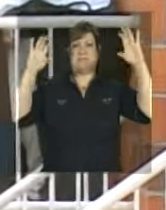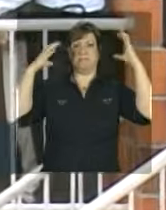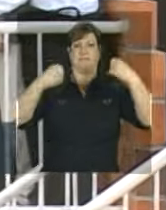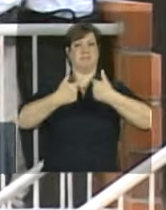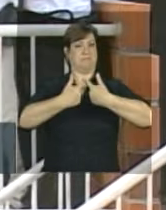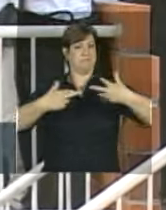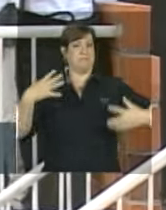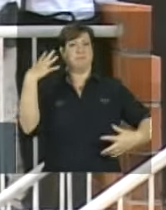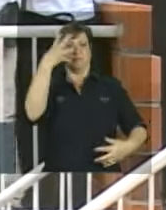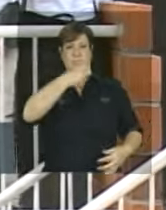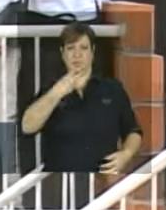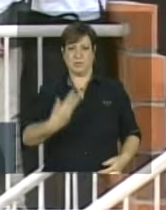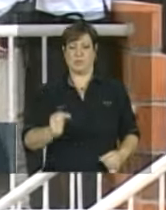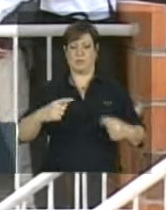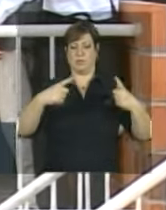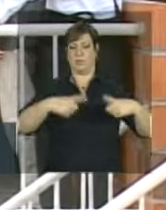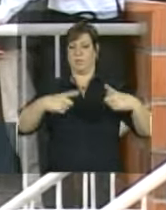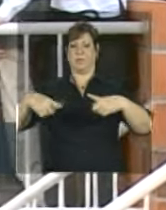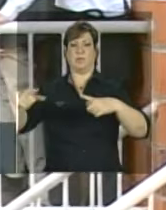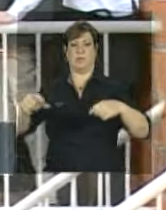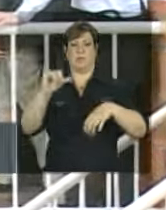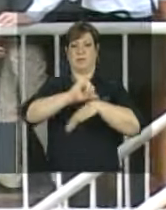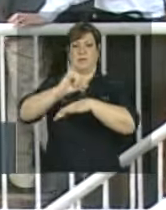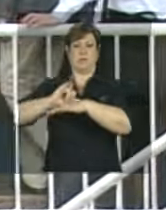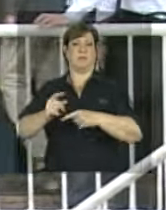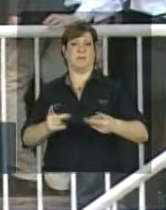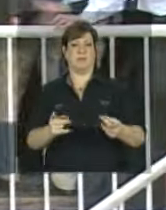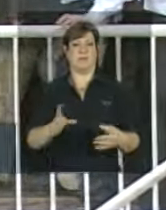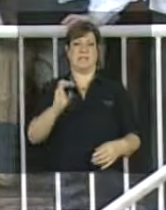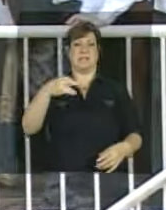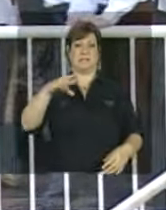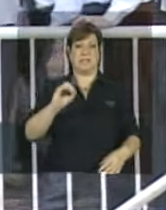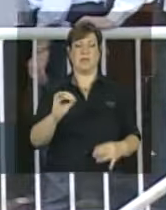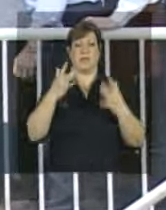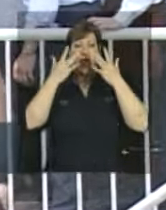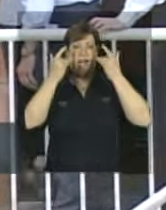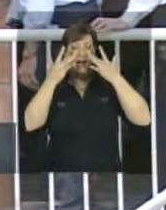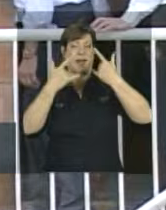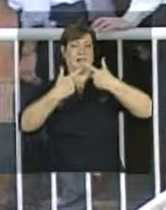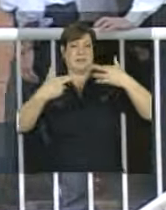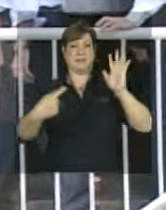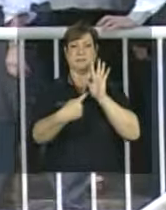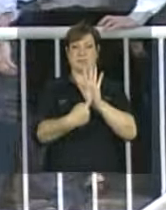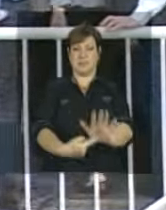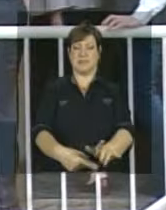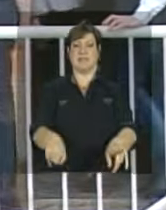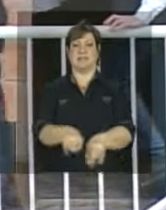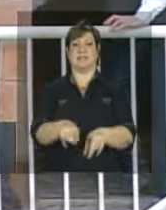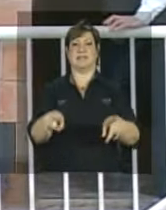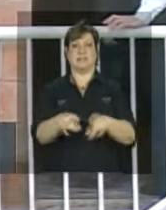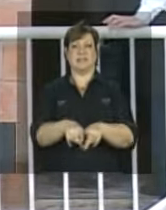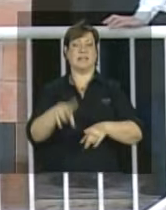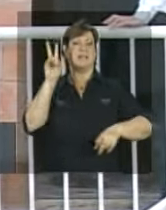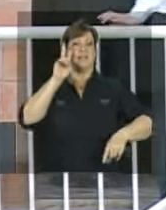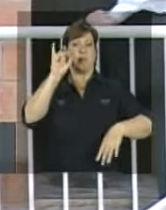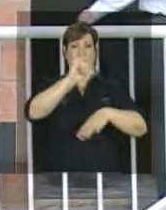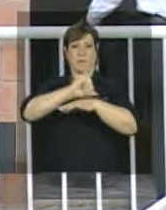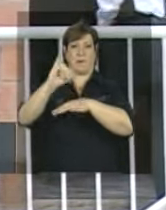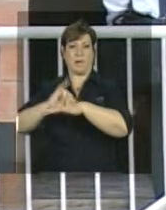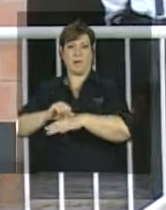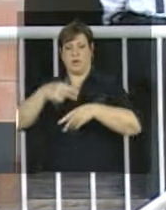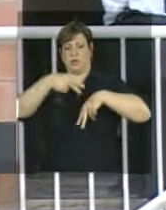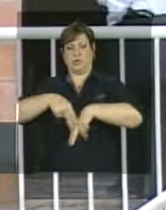poliesportivas, novos quiosques de praia, centro de artes e ofícios, anfiteatro e memorial, pista de